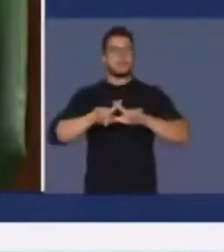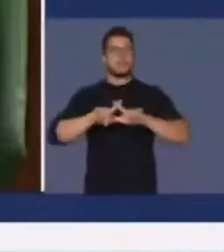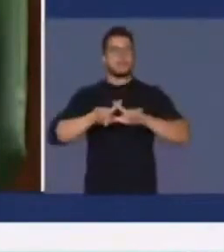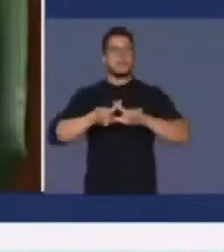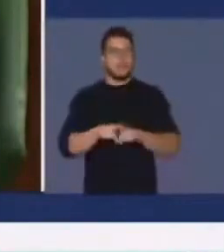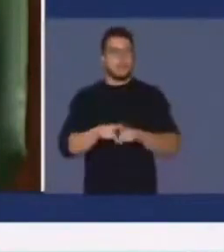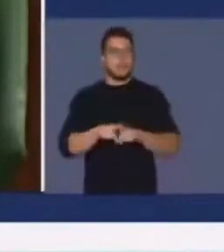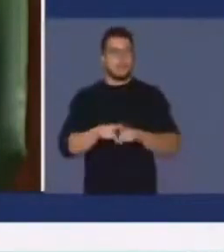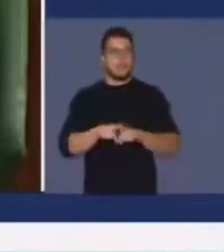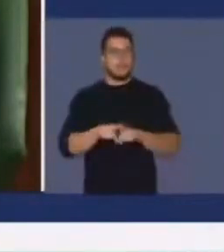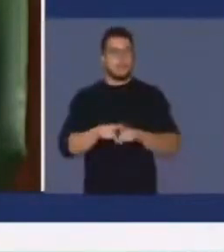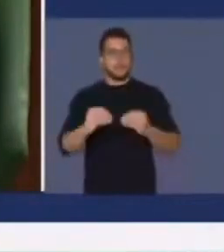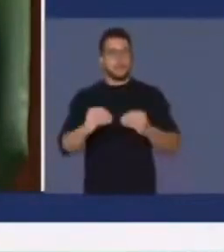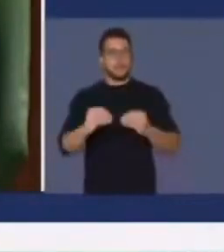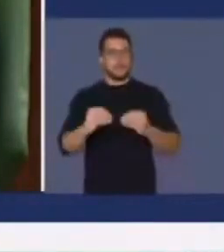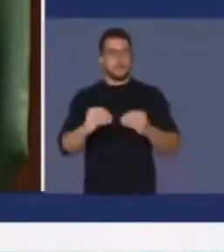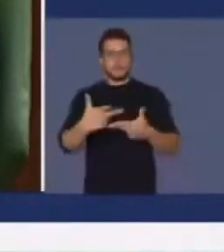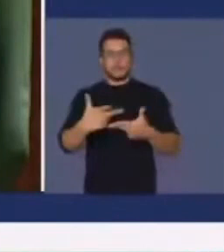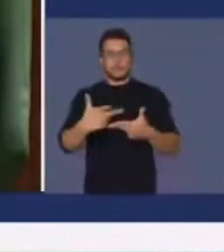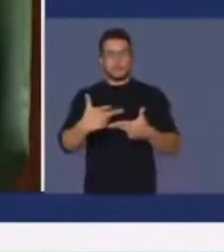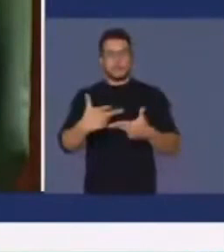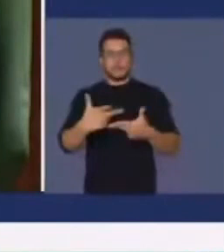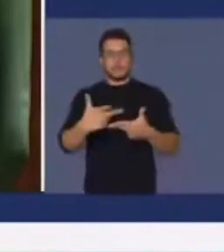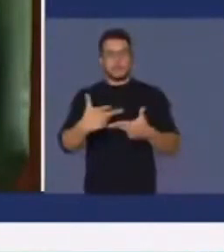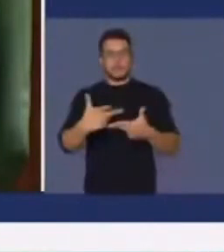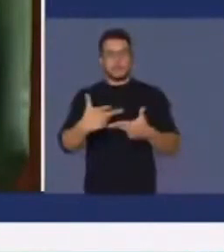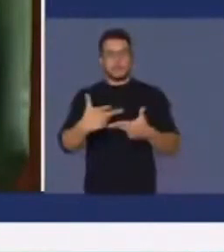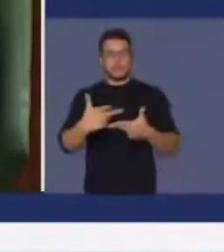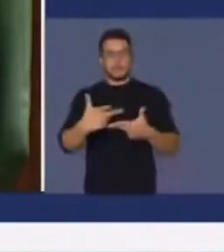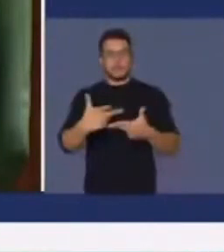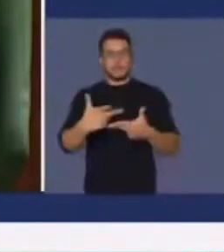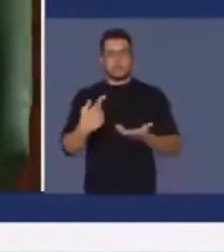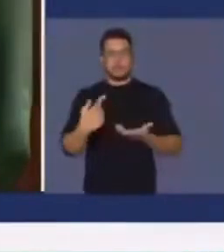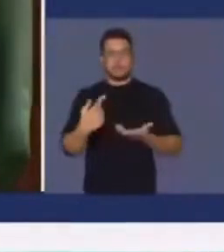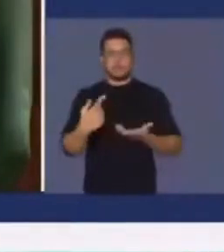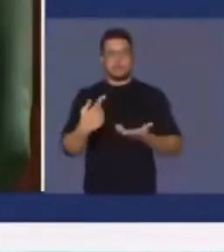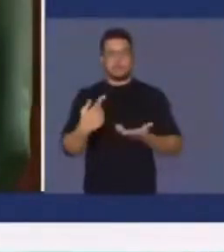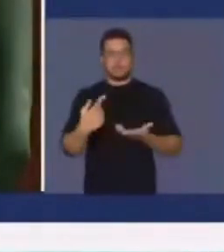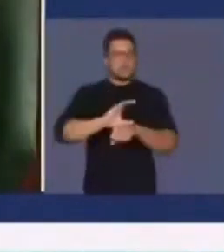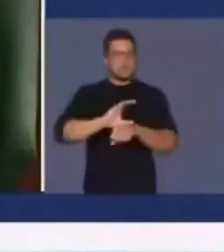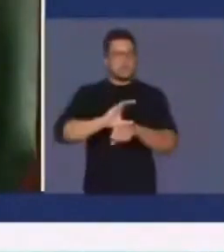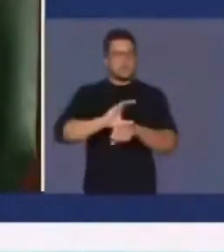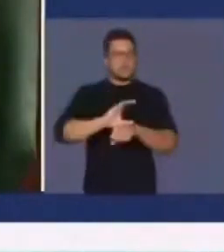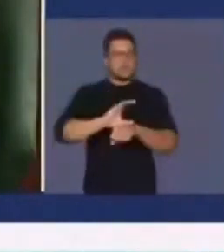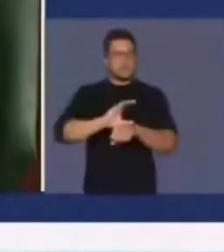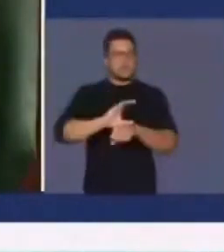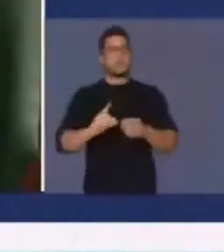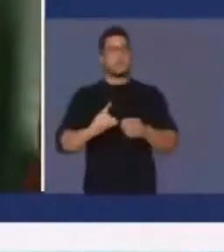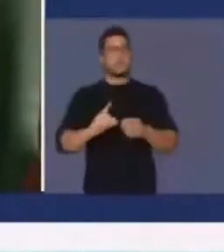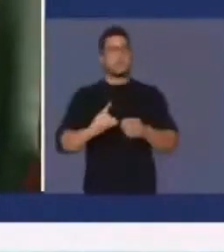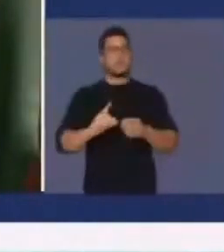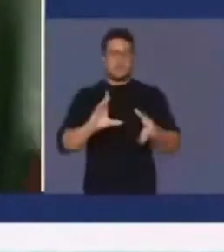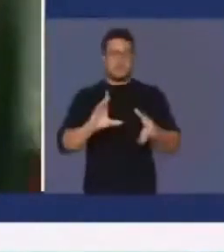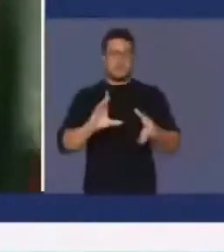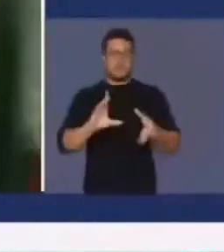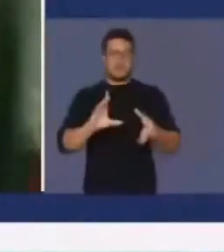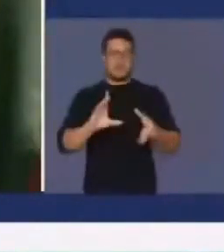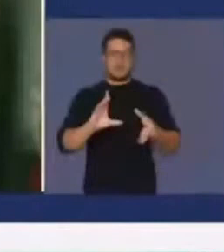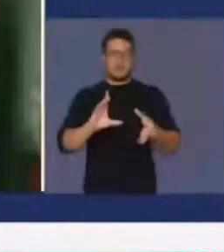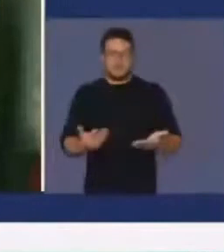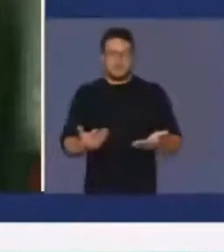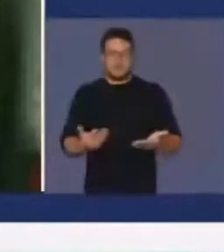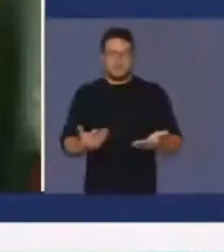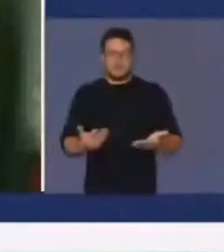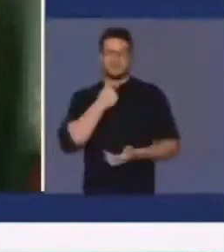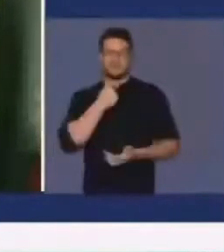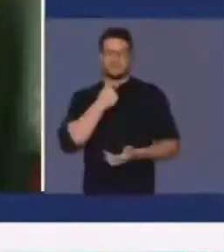financiados com dinheiro público contra a democracia e contra a Constituição não podem, neste momento, permitir o silêncio